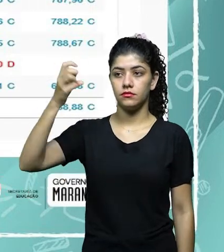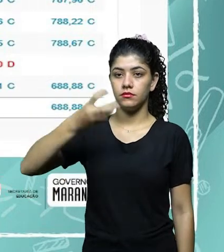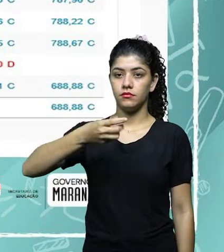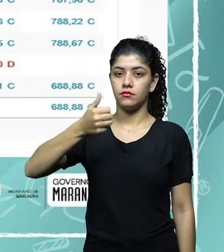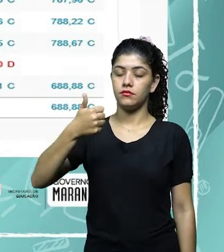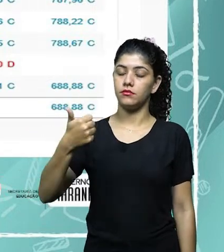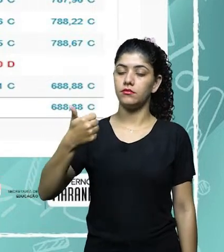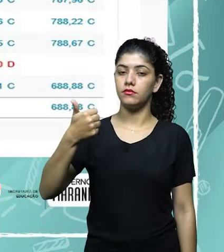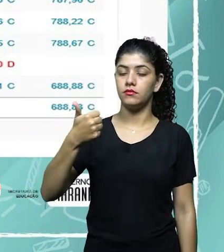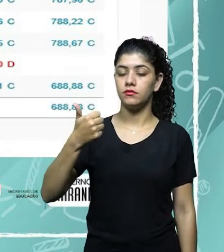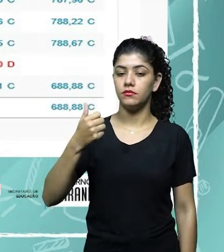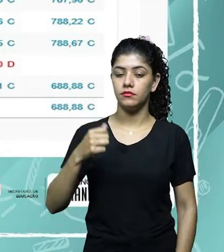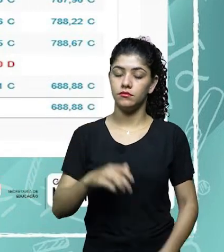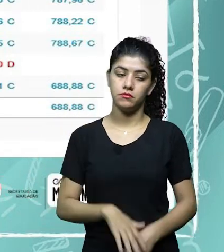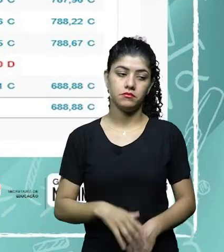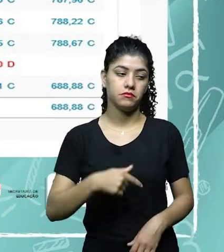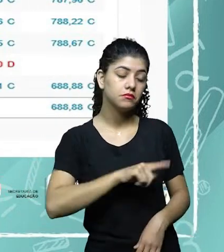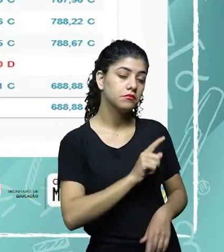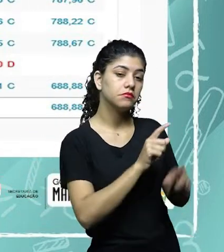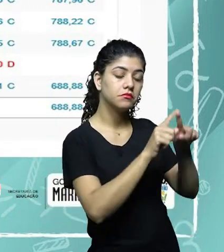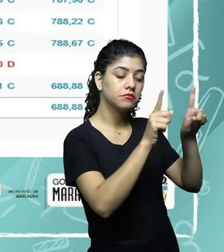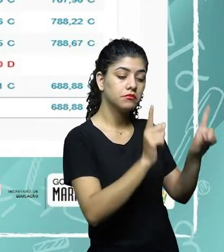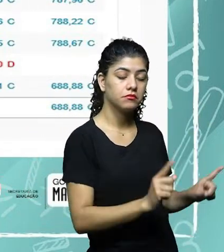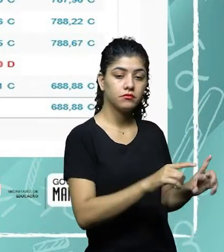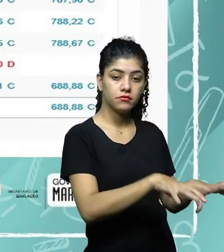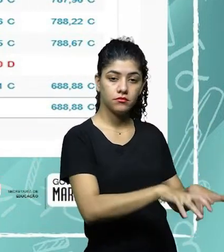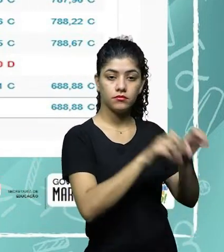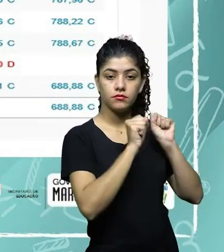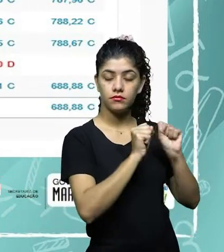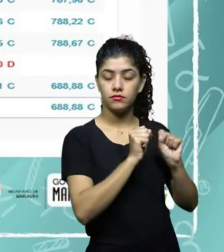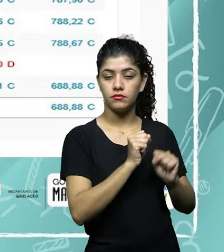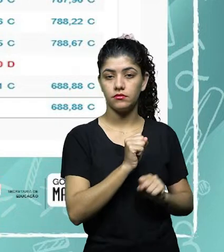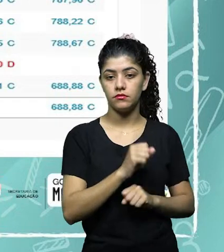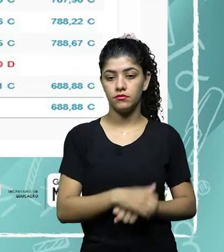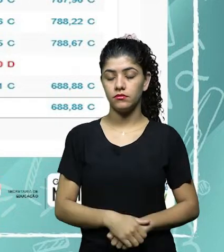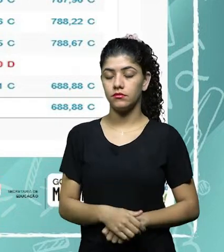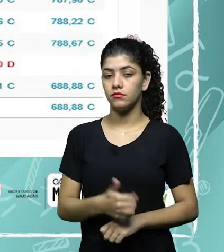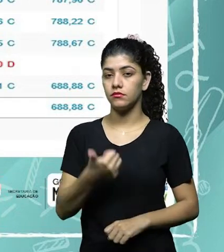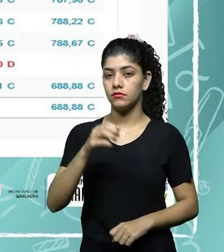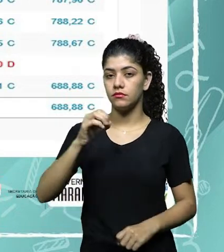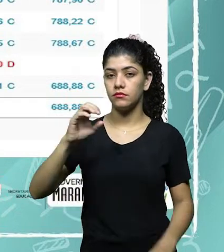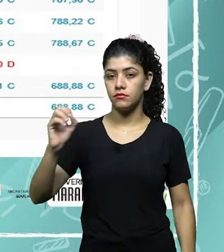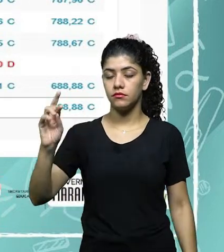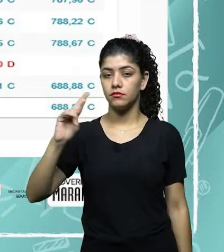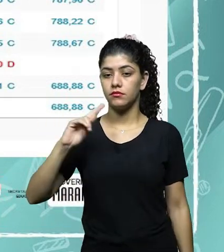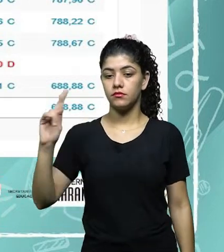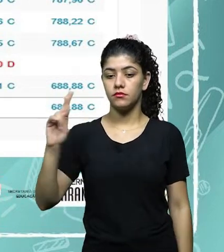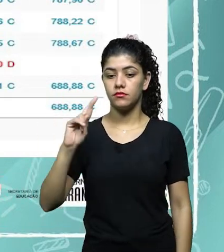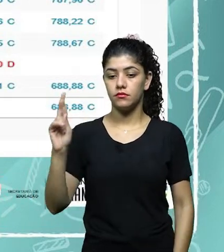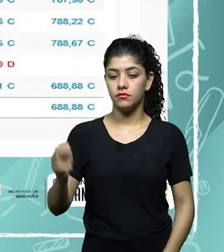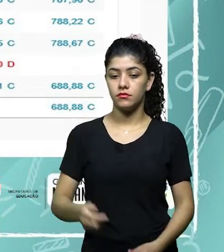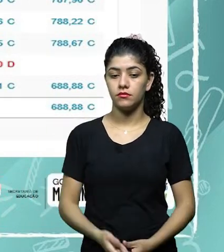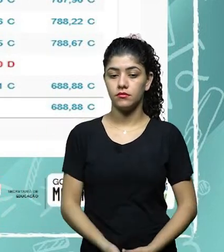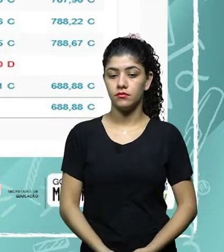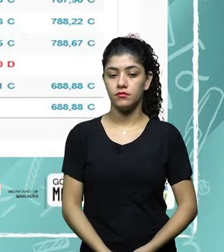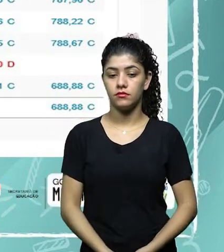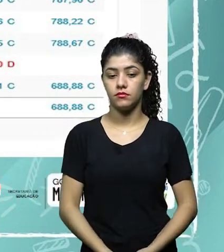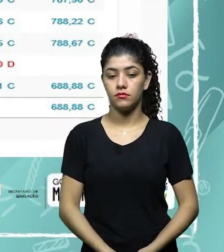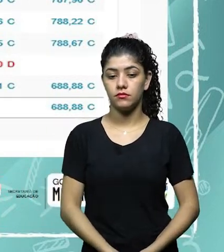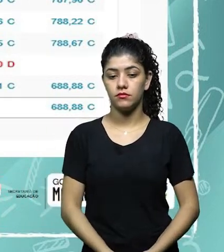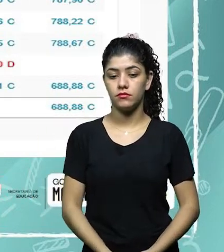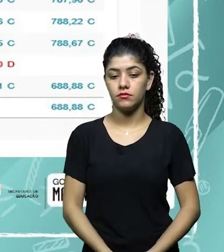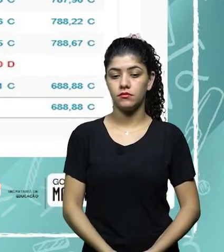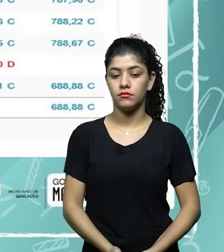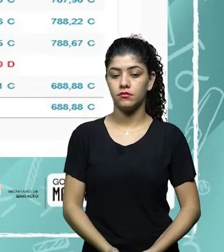31/5, o dono da conta foi lá no caixa 24 horas e sacou R$ 100. Olha só, a informação está aqui